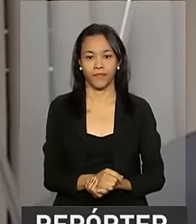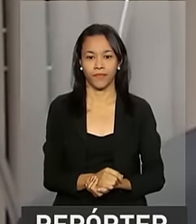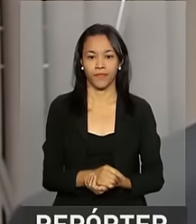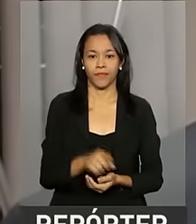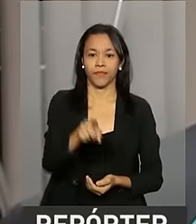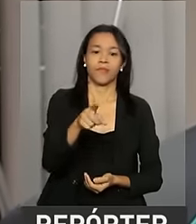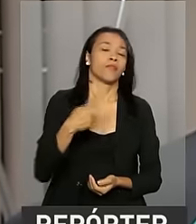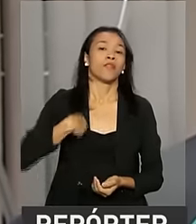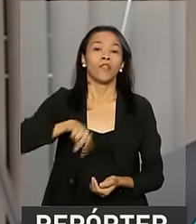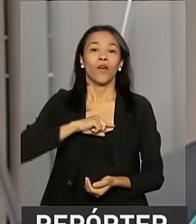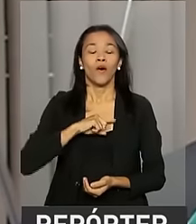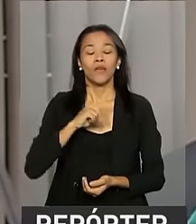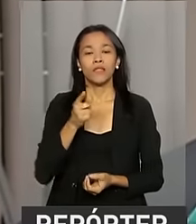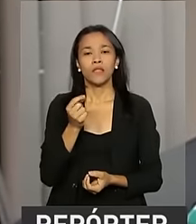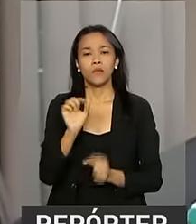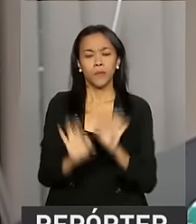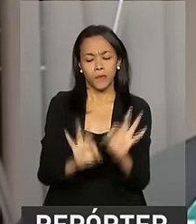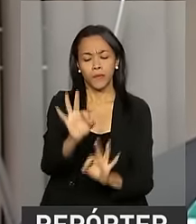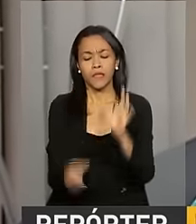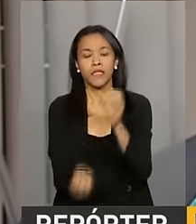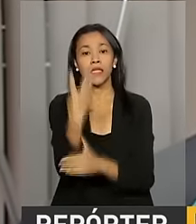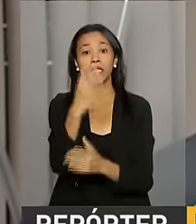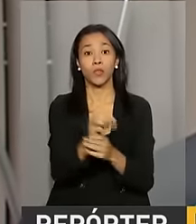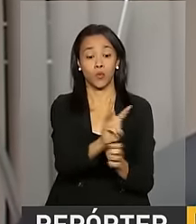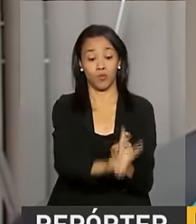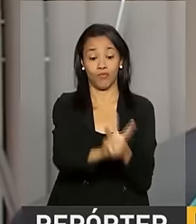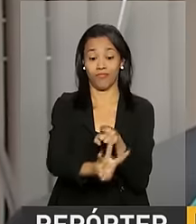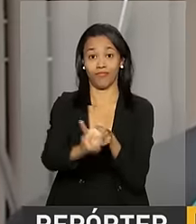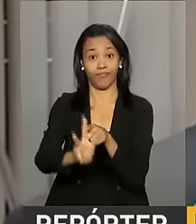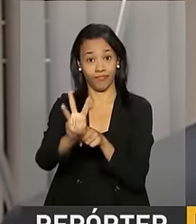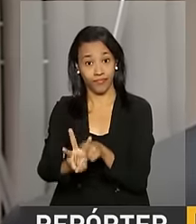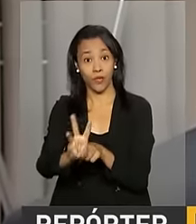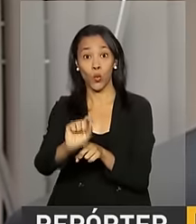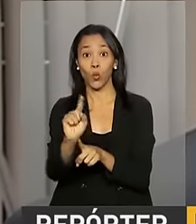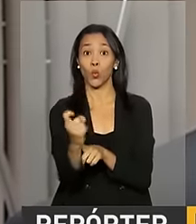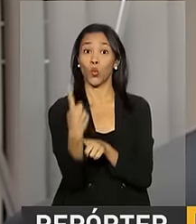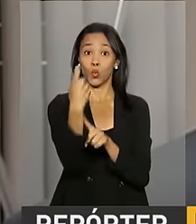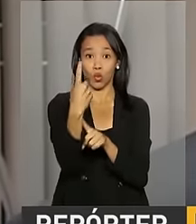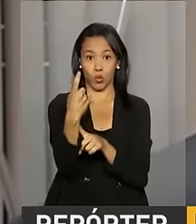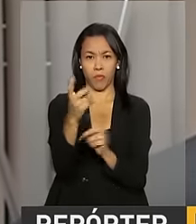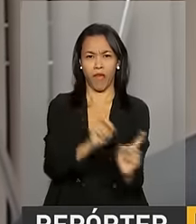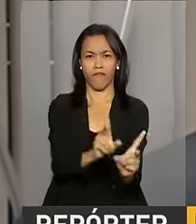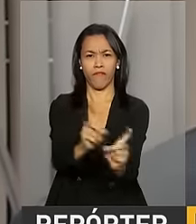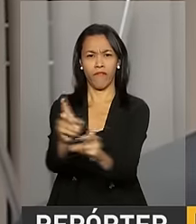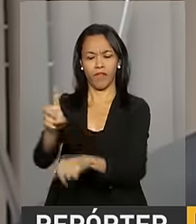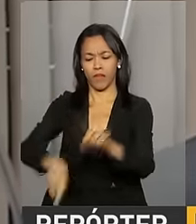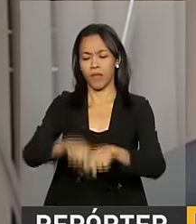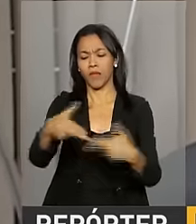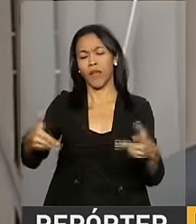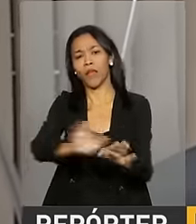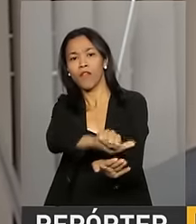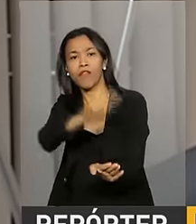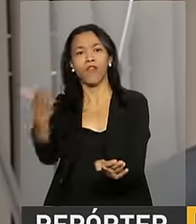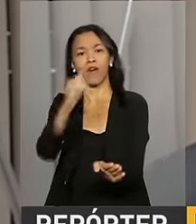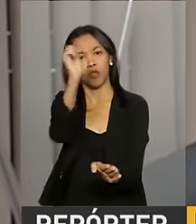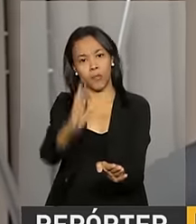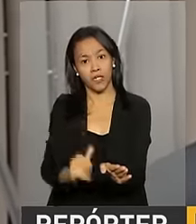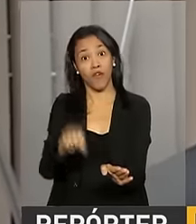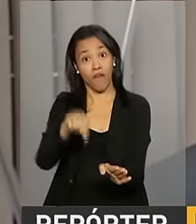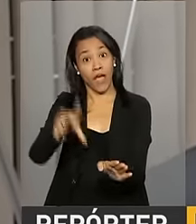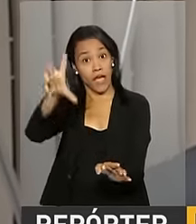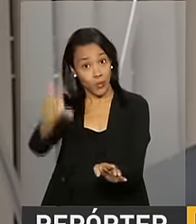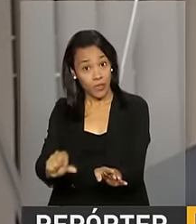Nós estamos criando o Portal Único do Comércio Exterior. Ele vai reduzir de